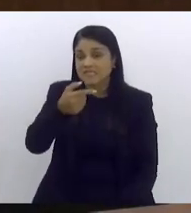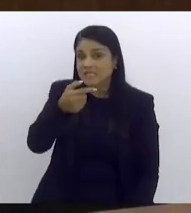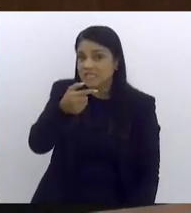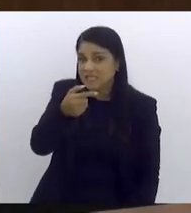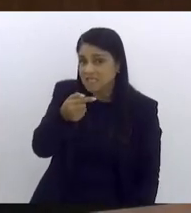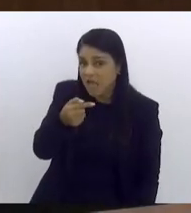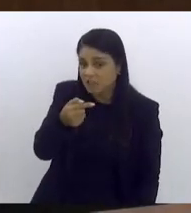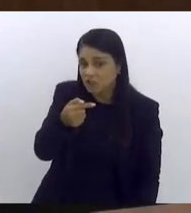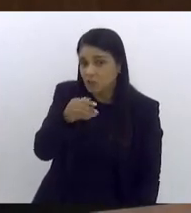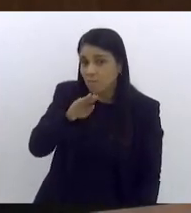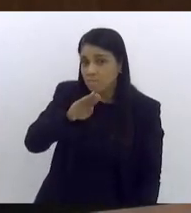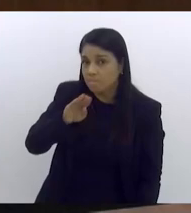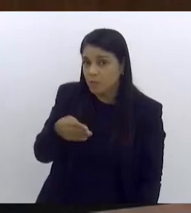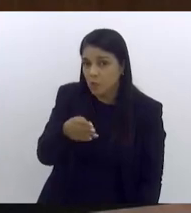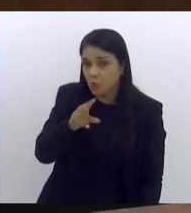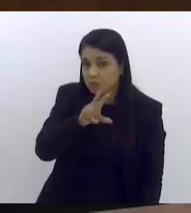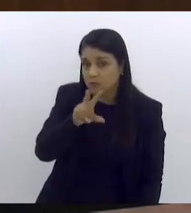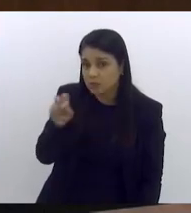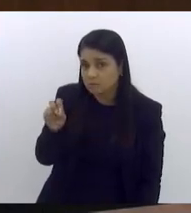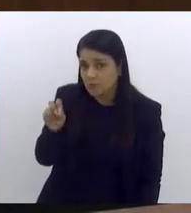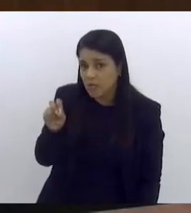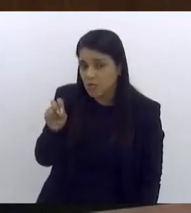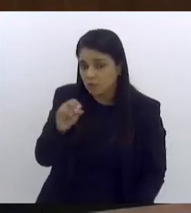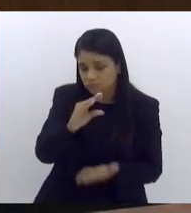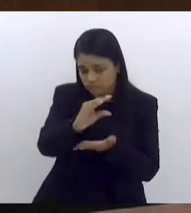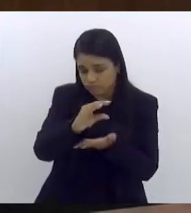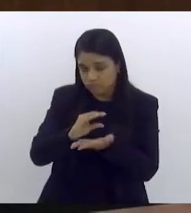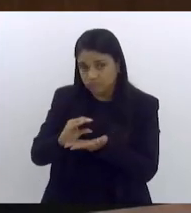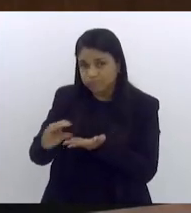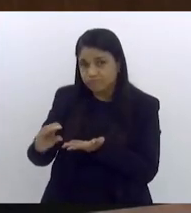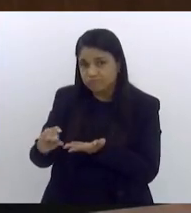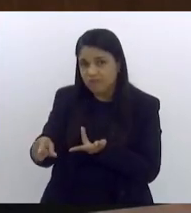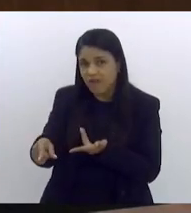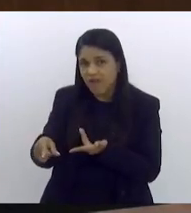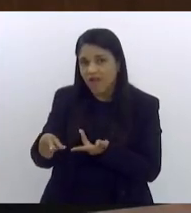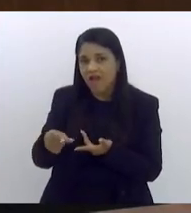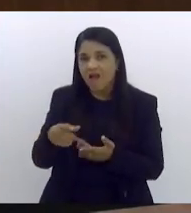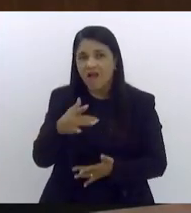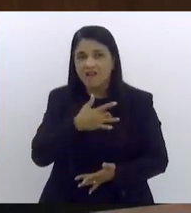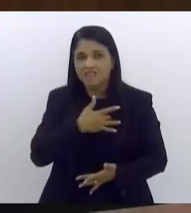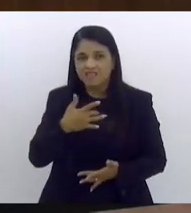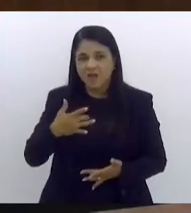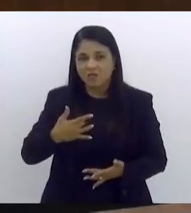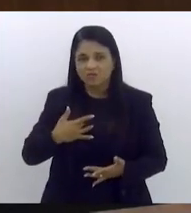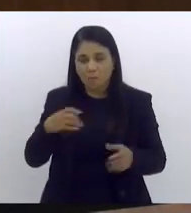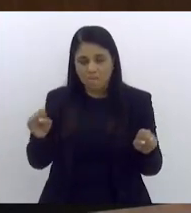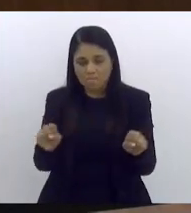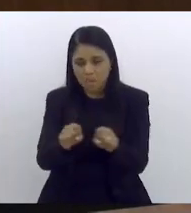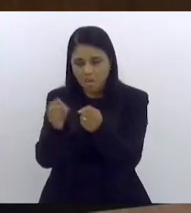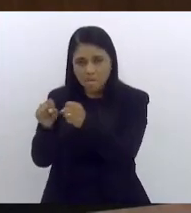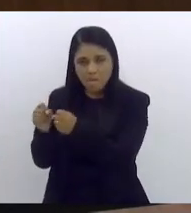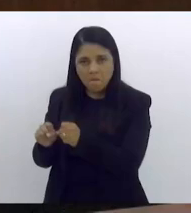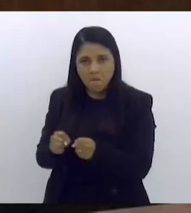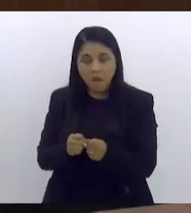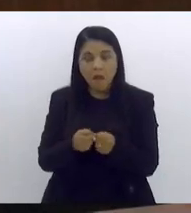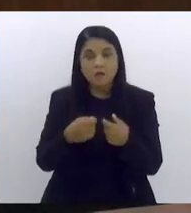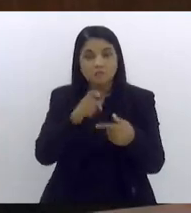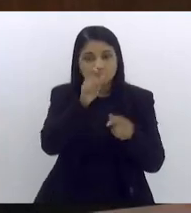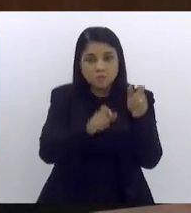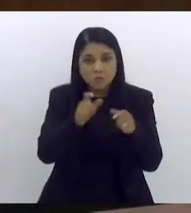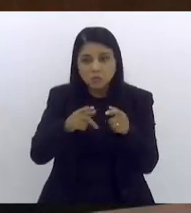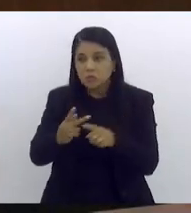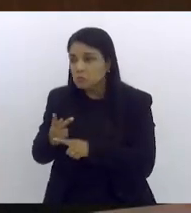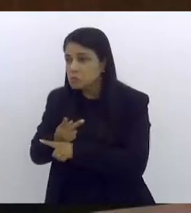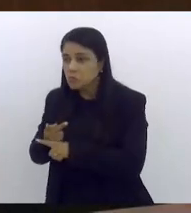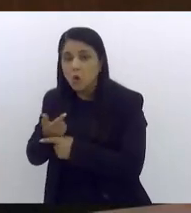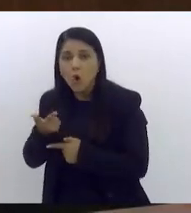e meio de orçamento. E a saúde, Rodrigo, falida, combalida, as pessoas estão buscando atendimento em